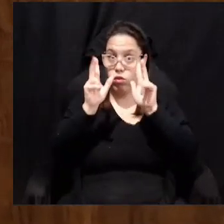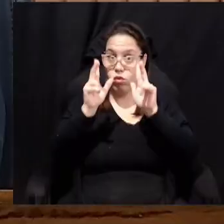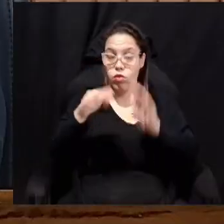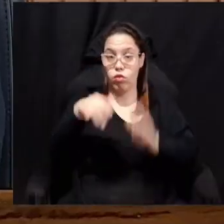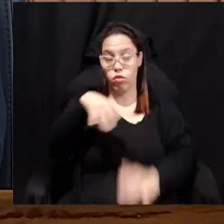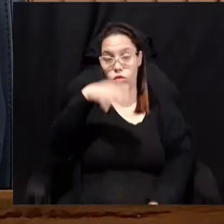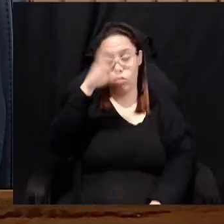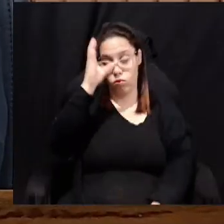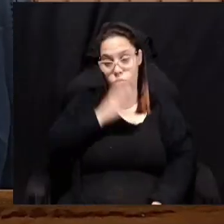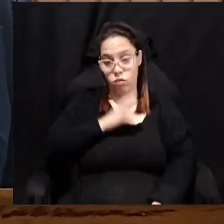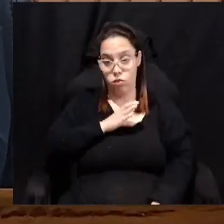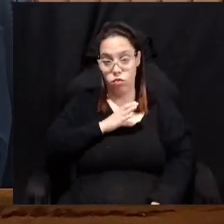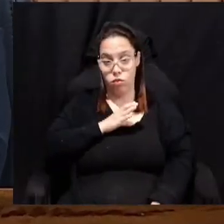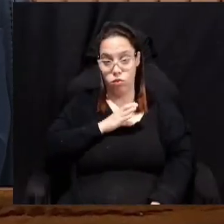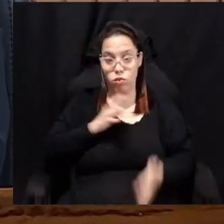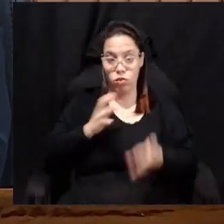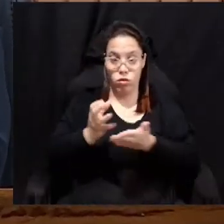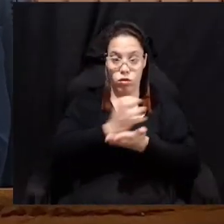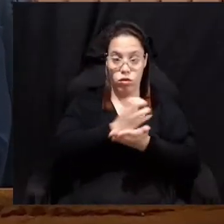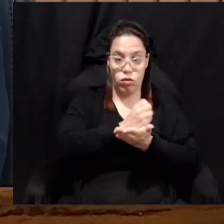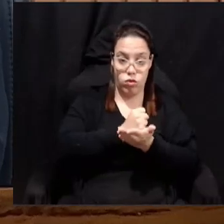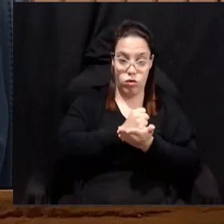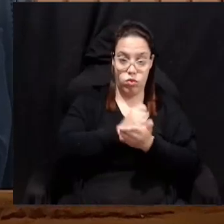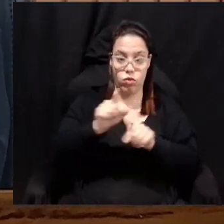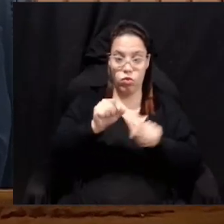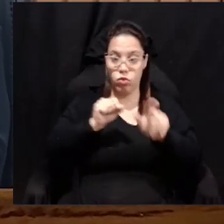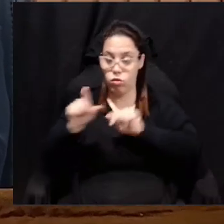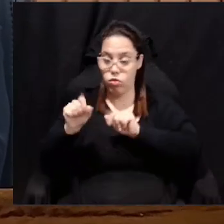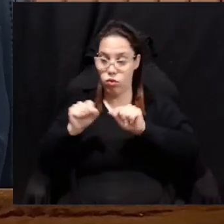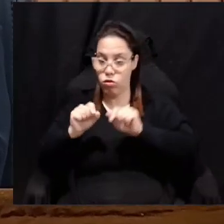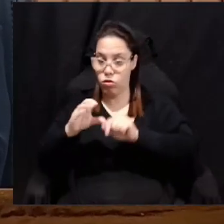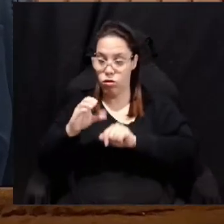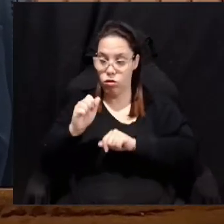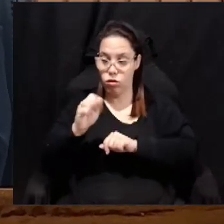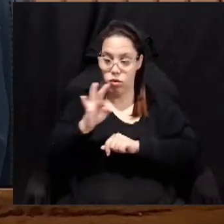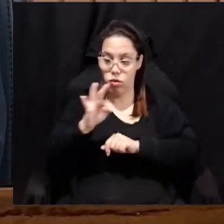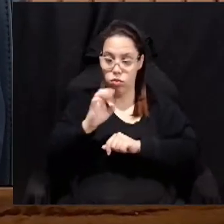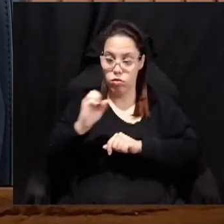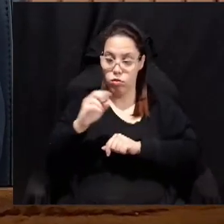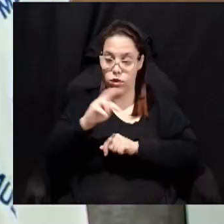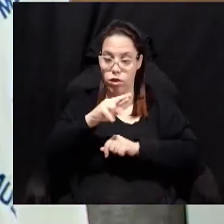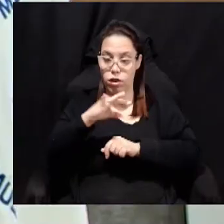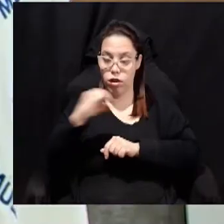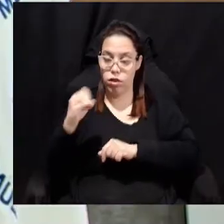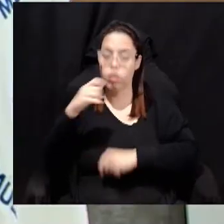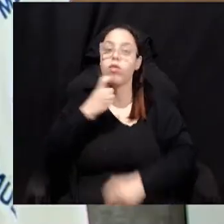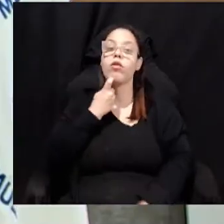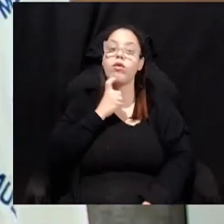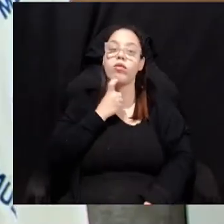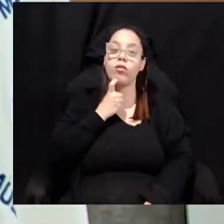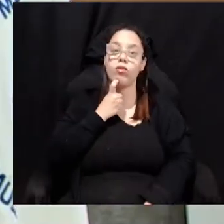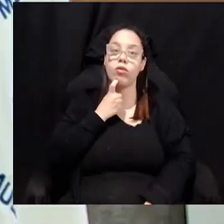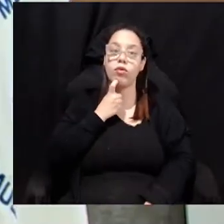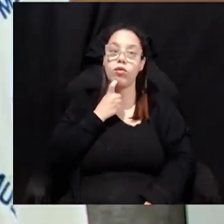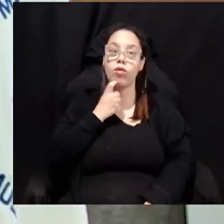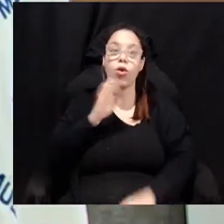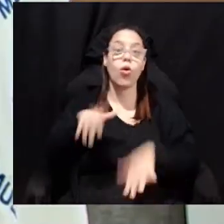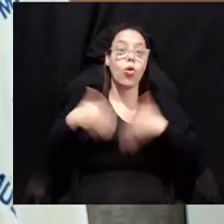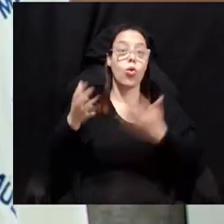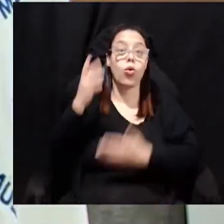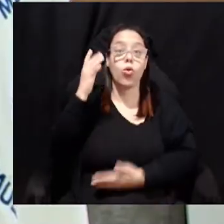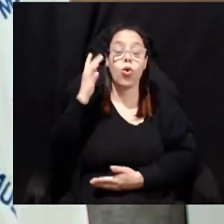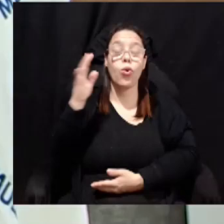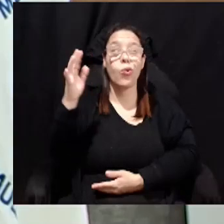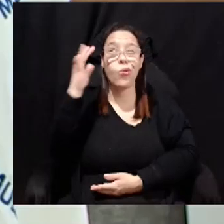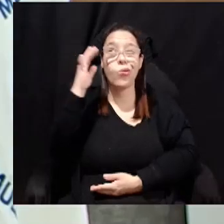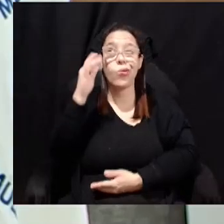da coleta domiciliar seletiva e o catatreco na cidade de Campinas. Qual que é a ideia do projeto, qual que é o